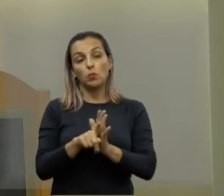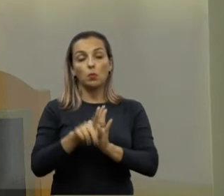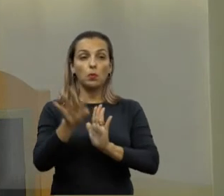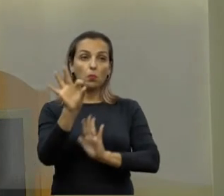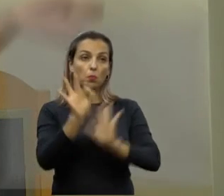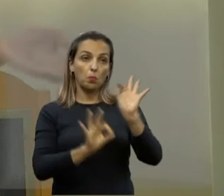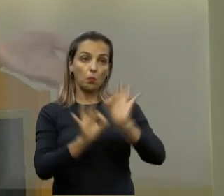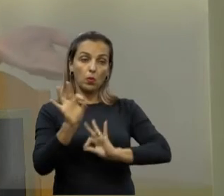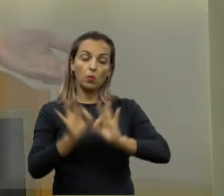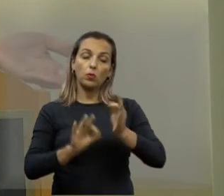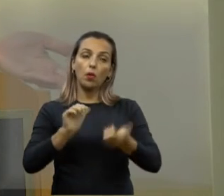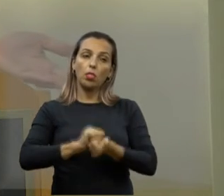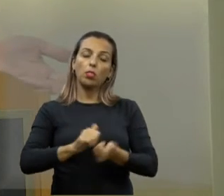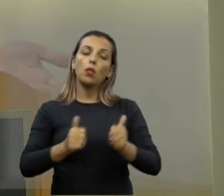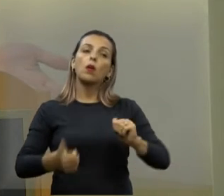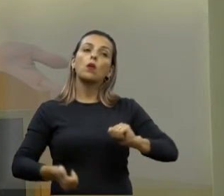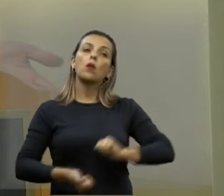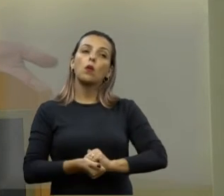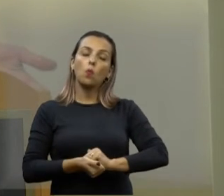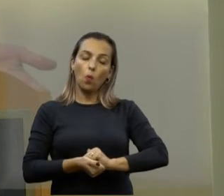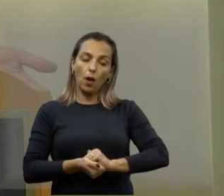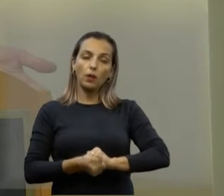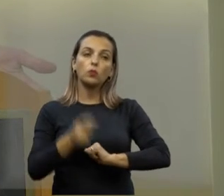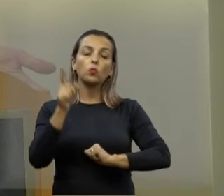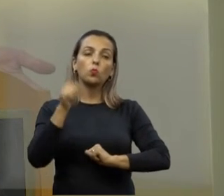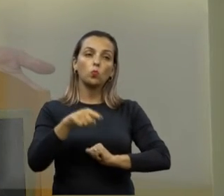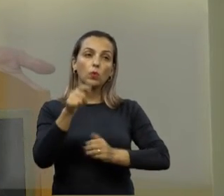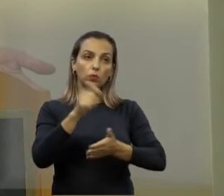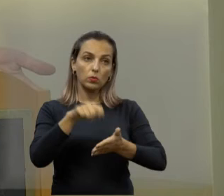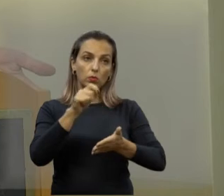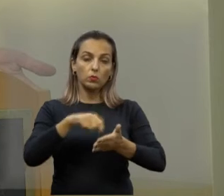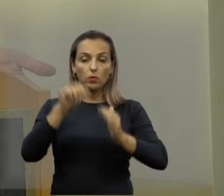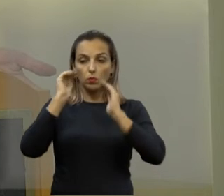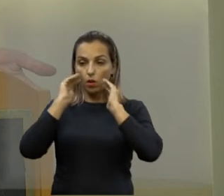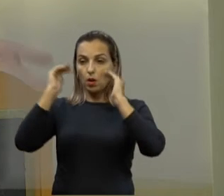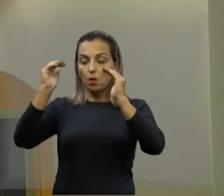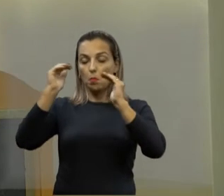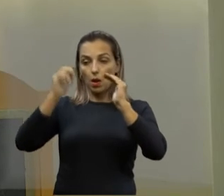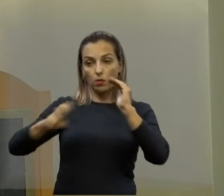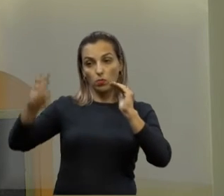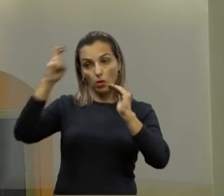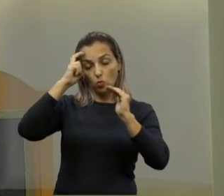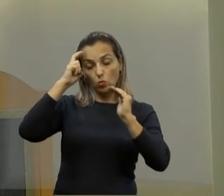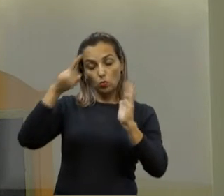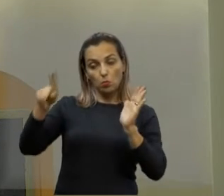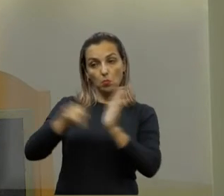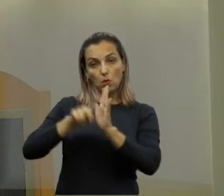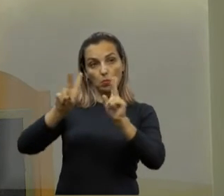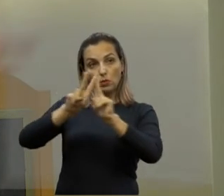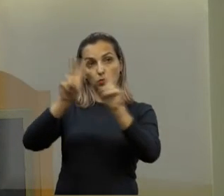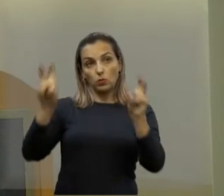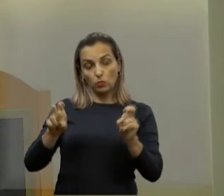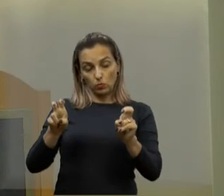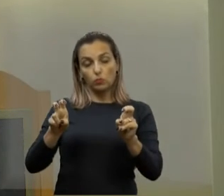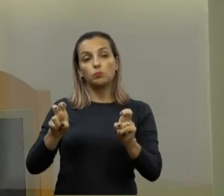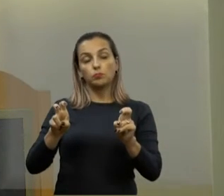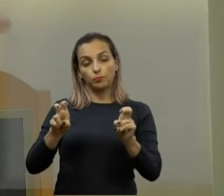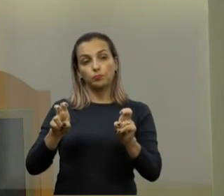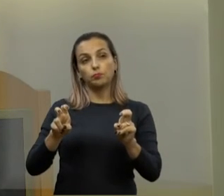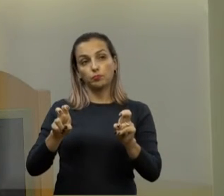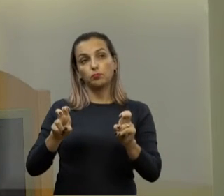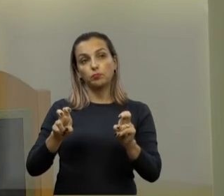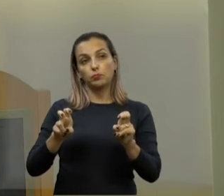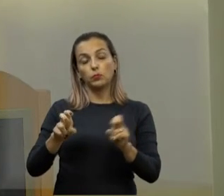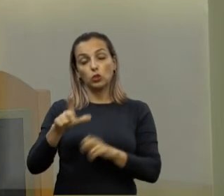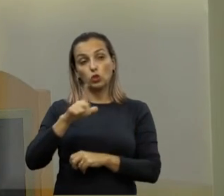mais adequado a fazer o devido respeito cultural por esses temas não por